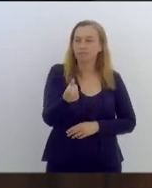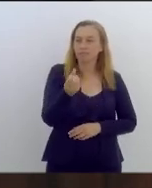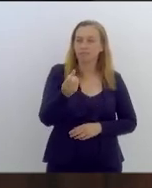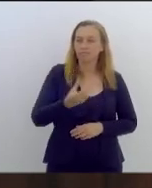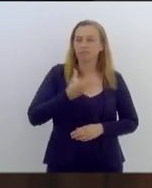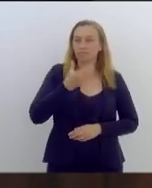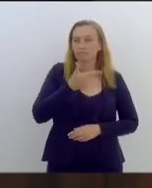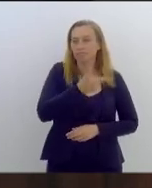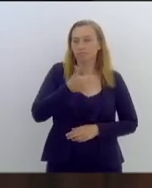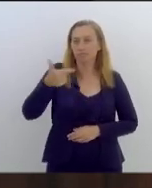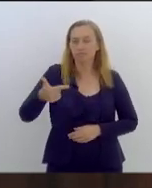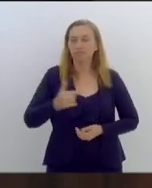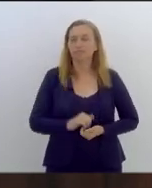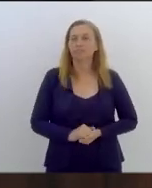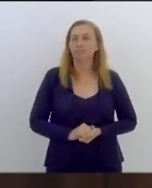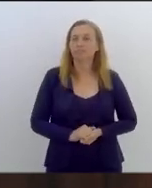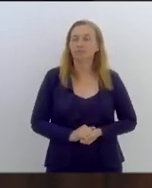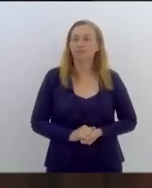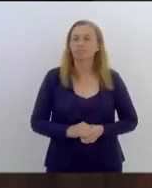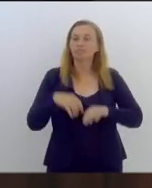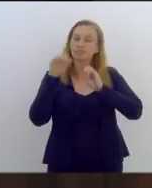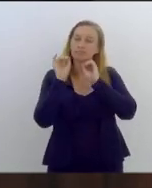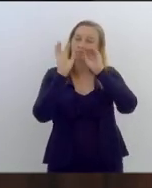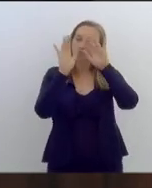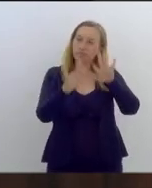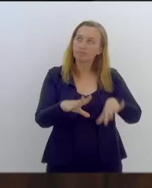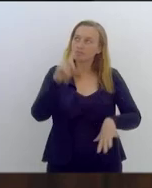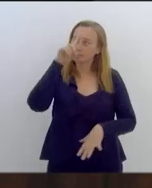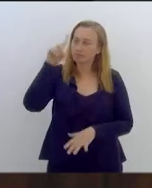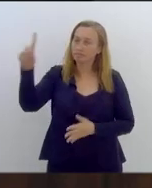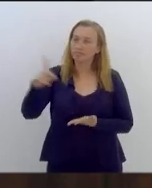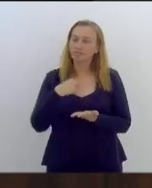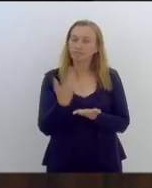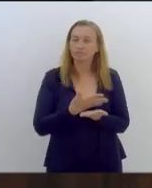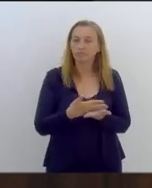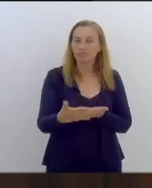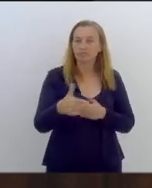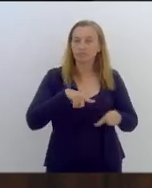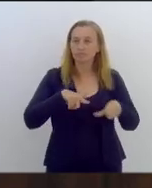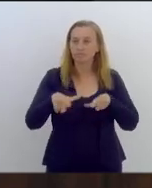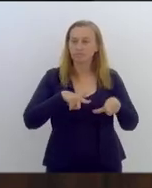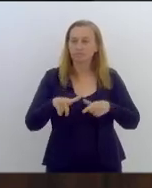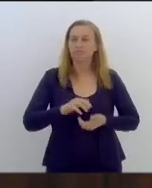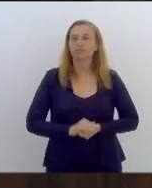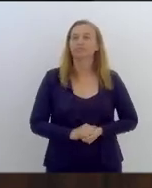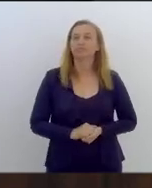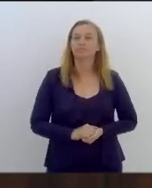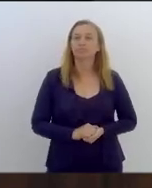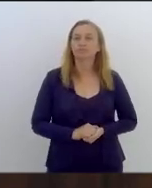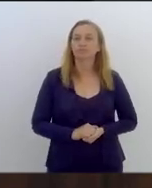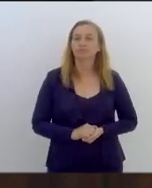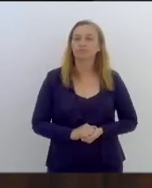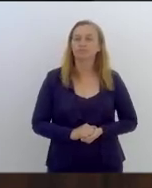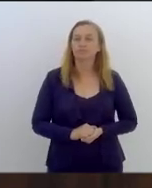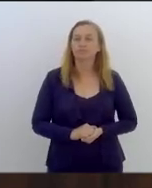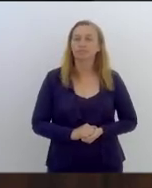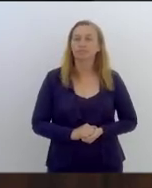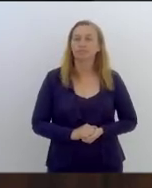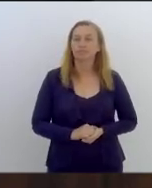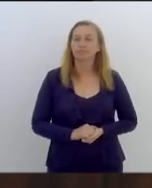encerrada a sessão ordinária. Havendo número legal sobre a proteção de Deus, iniciamos os nossos trabalhos.